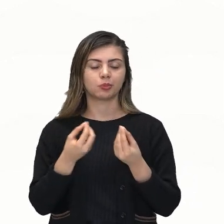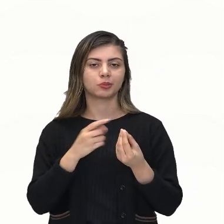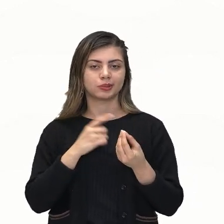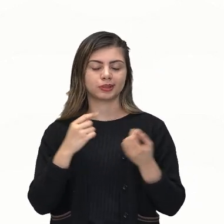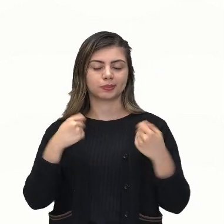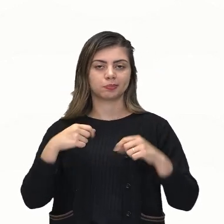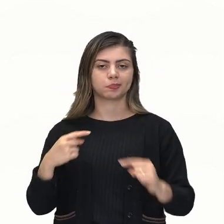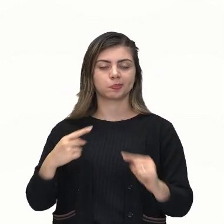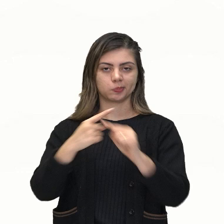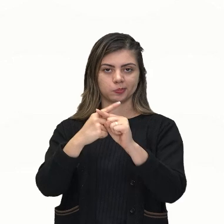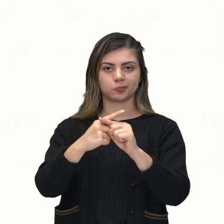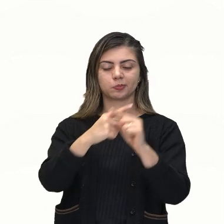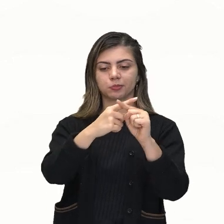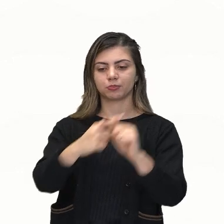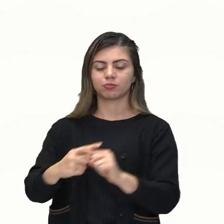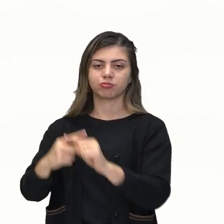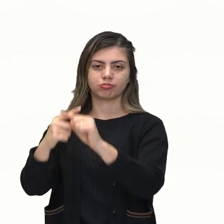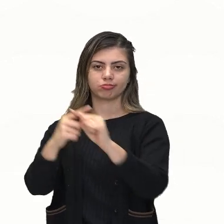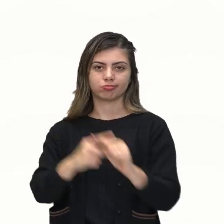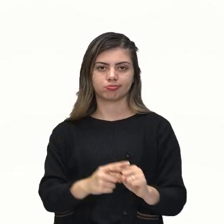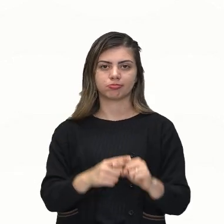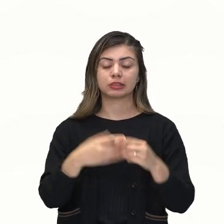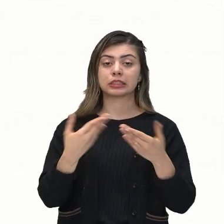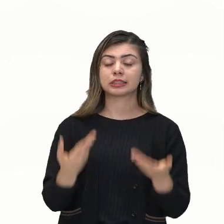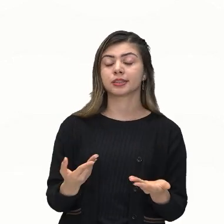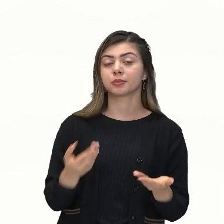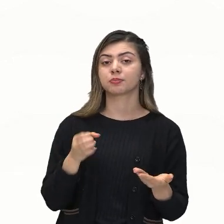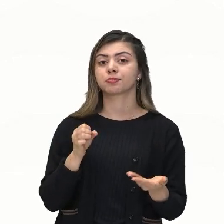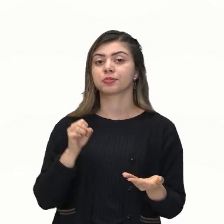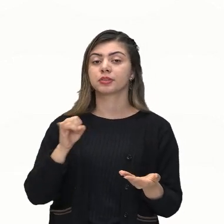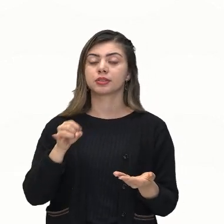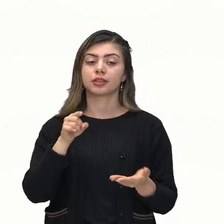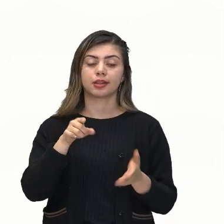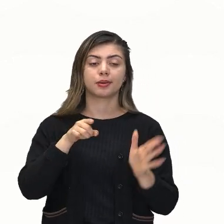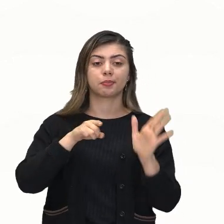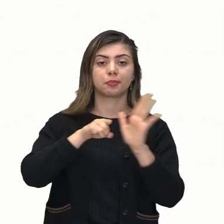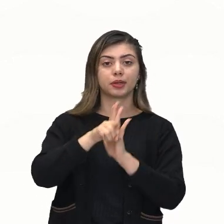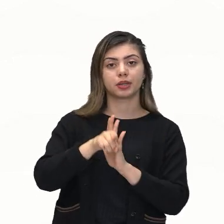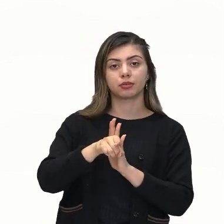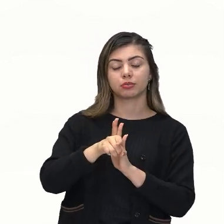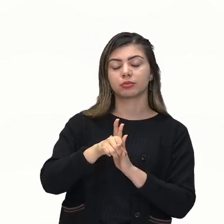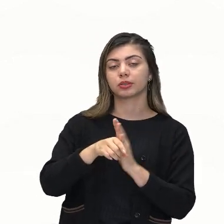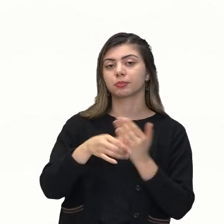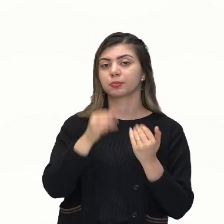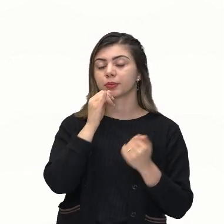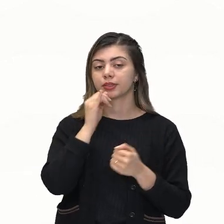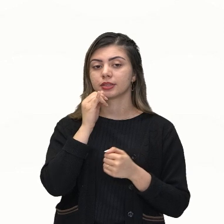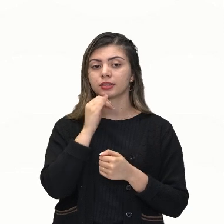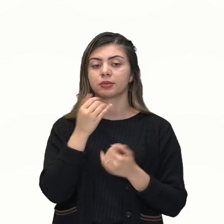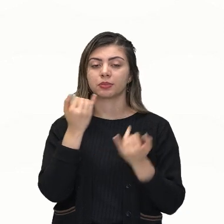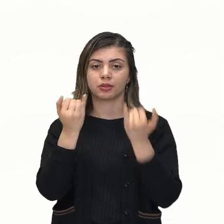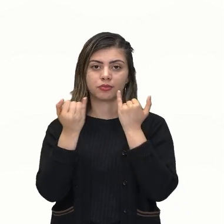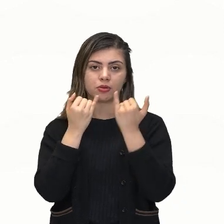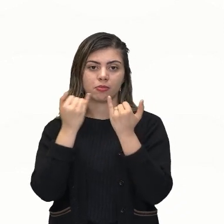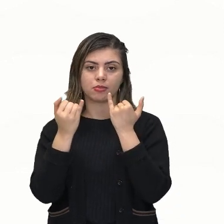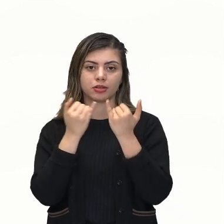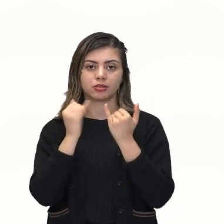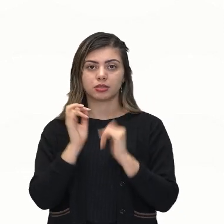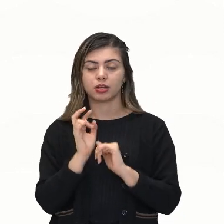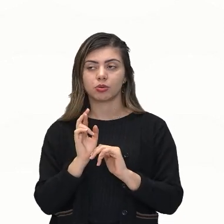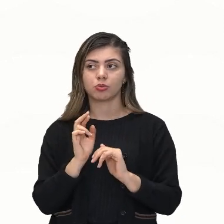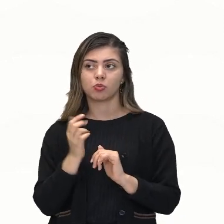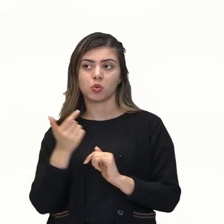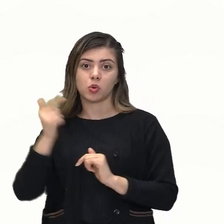em diagonal. Pessoal, se a questão não informar algo diferente